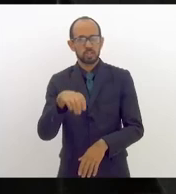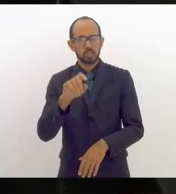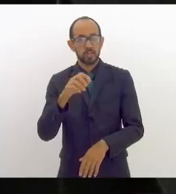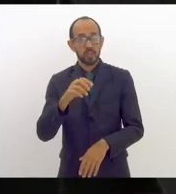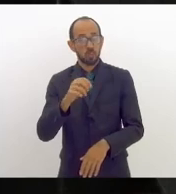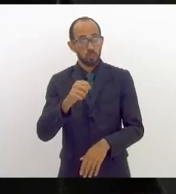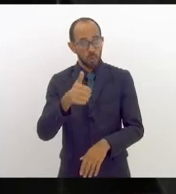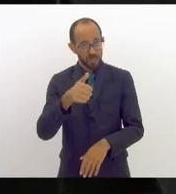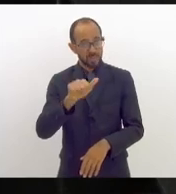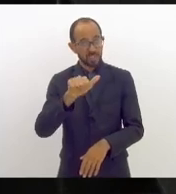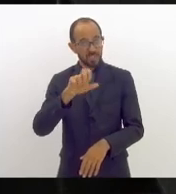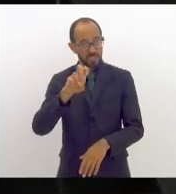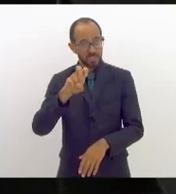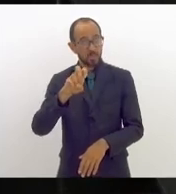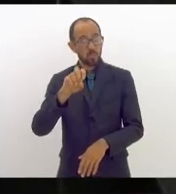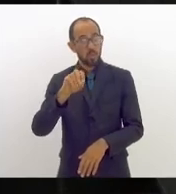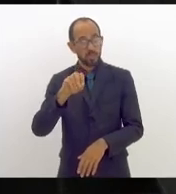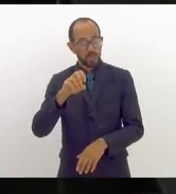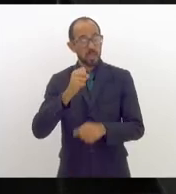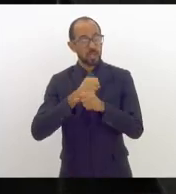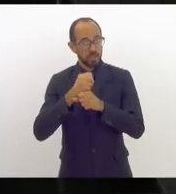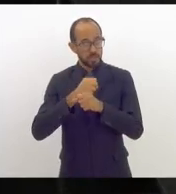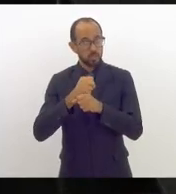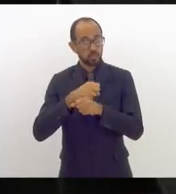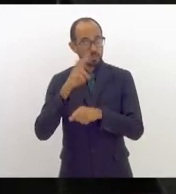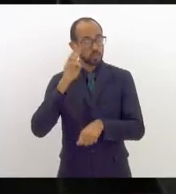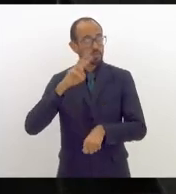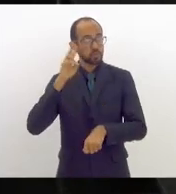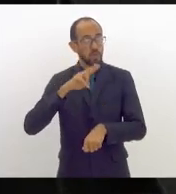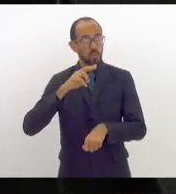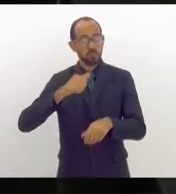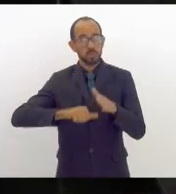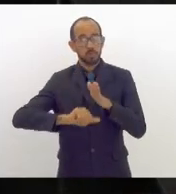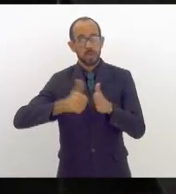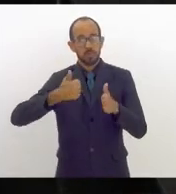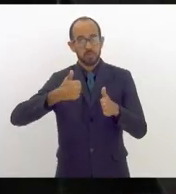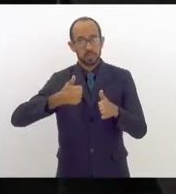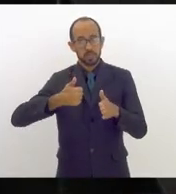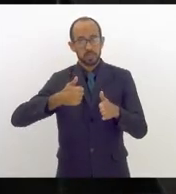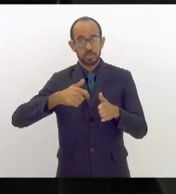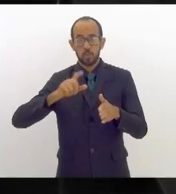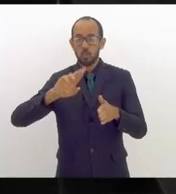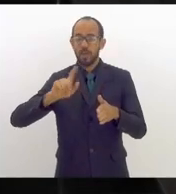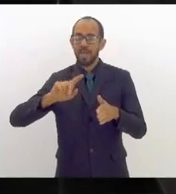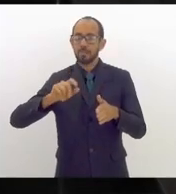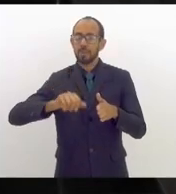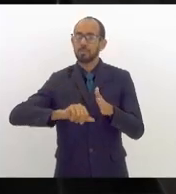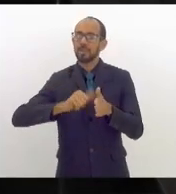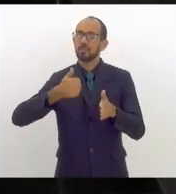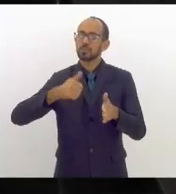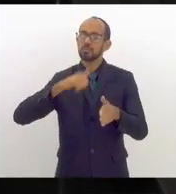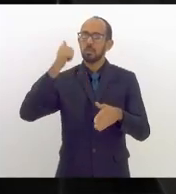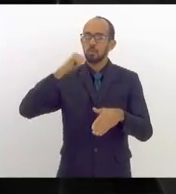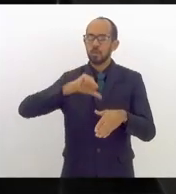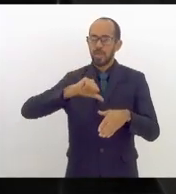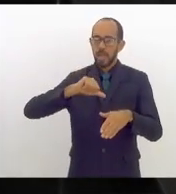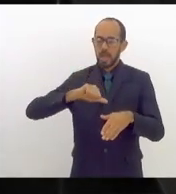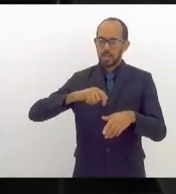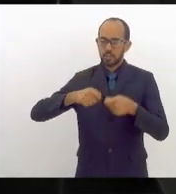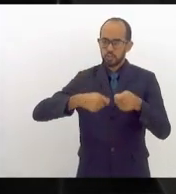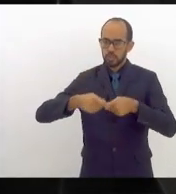150 anos tem 142 anos de história e é a primeira vez não que uma Mulher dirige o exérgi mas que uma mulher negra